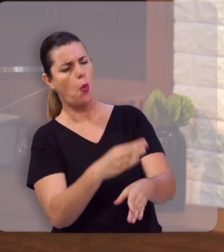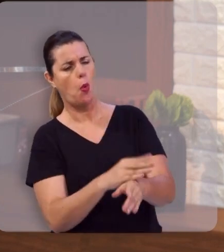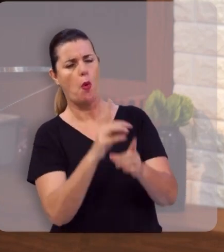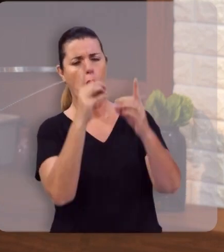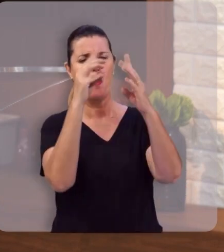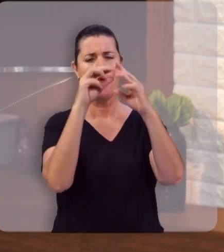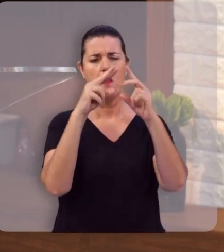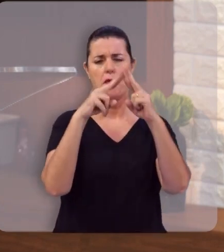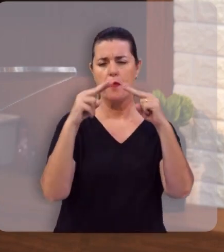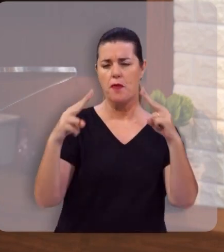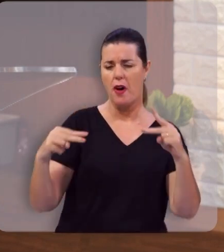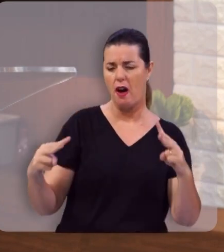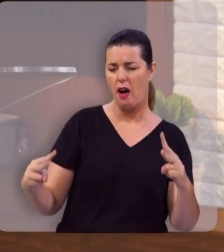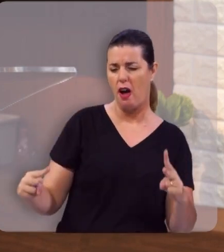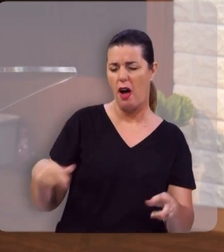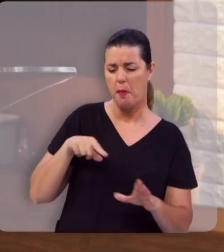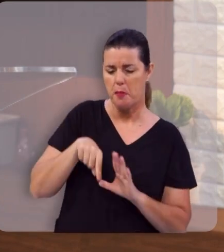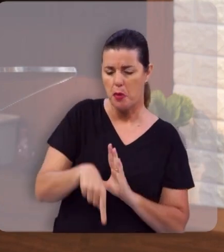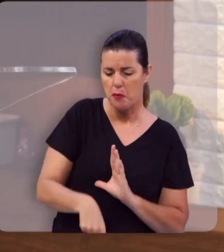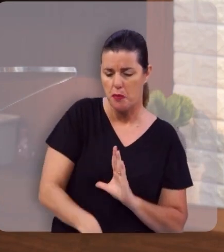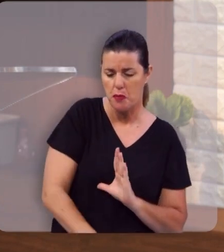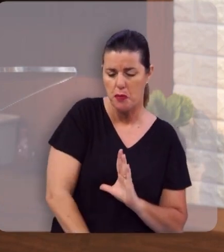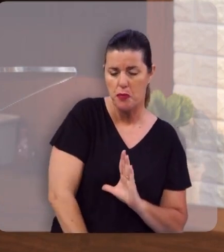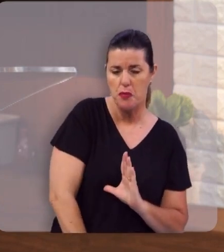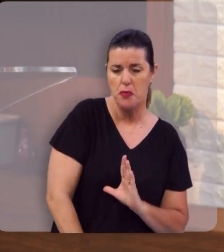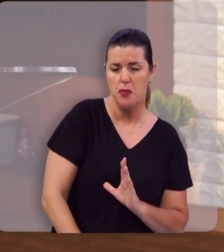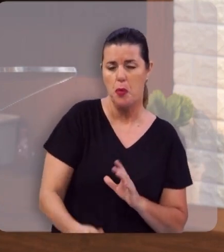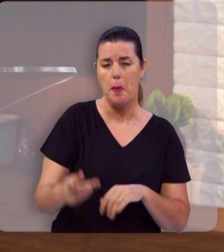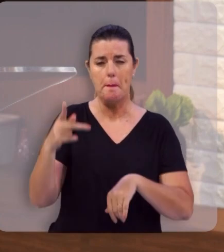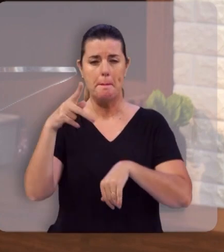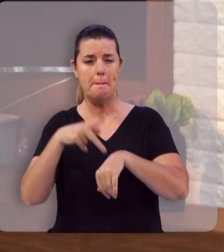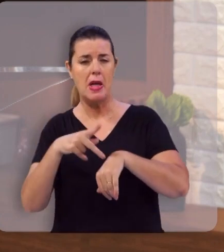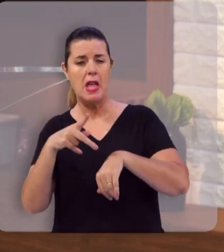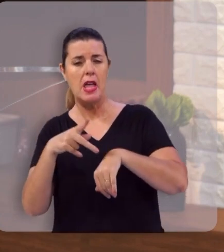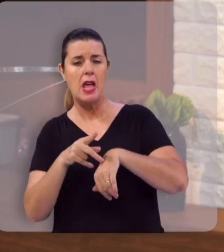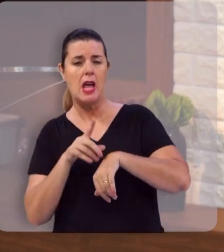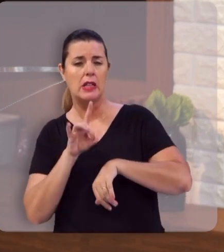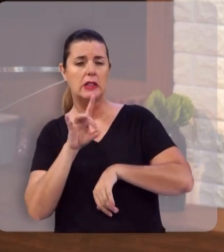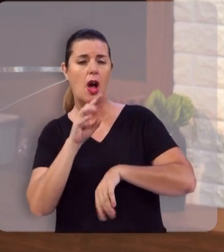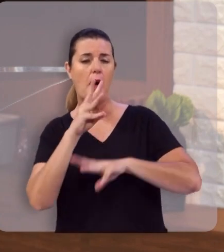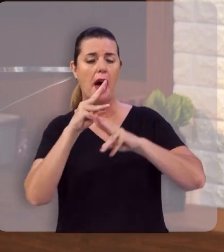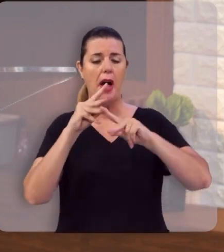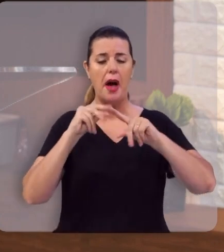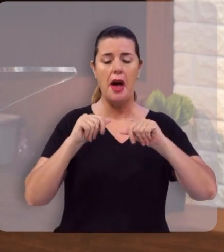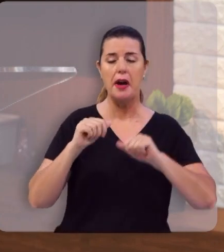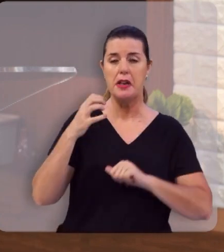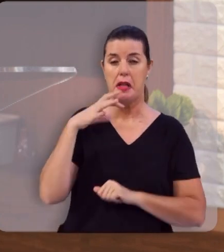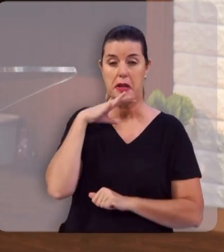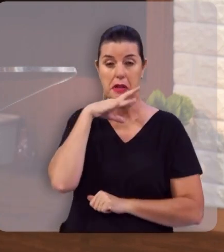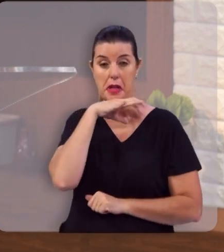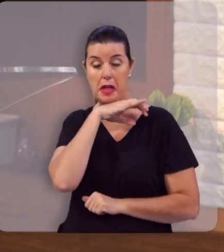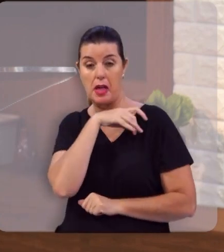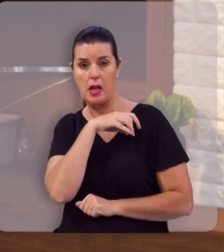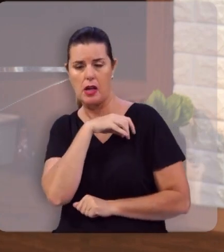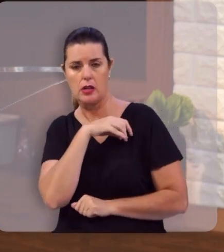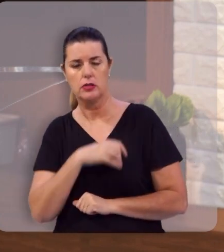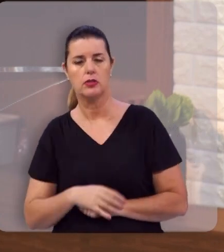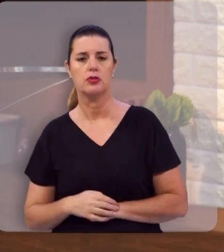escarpadas, de vales profundos, de rochas, de areias